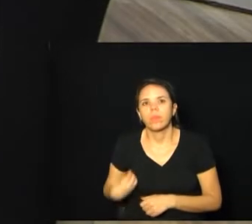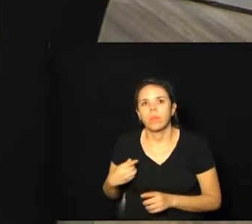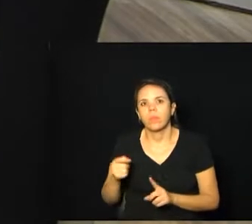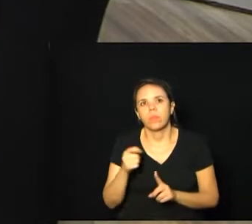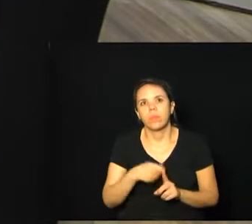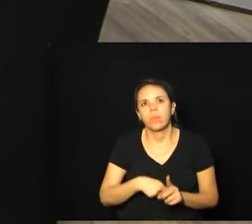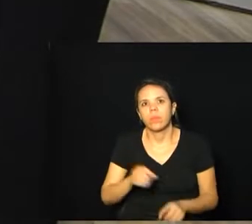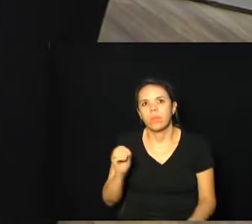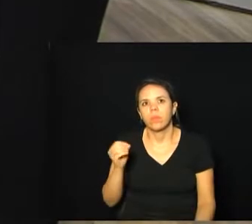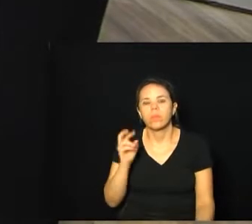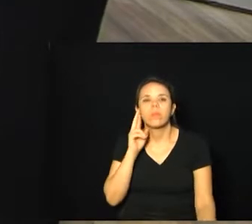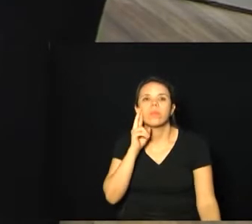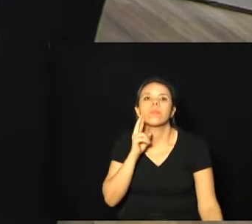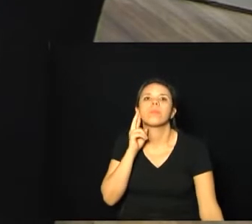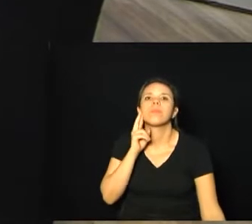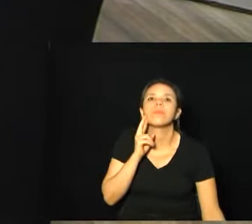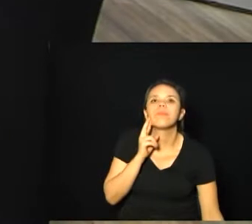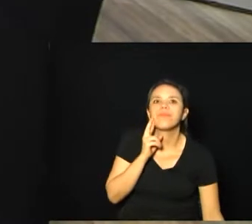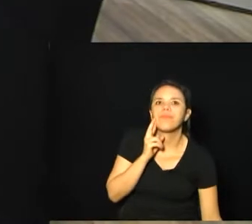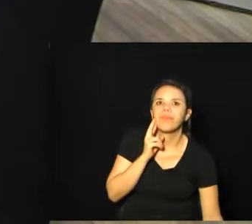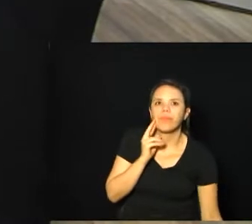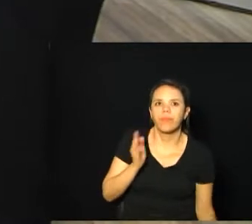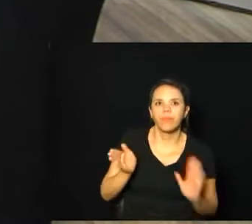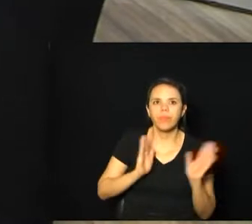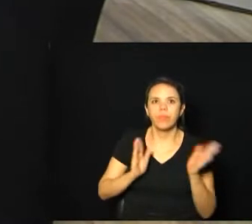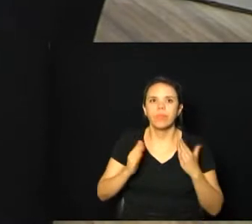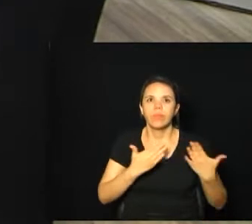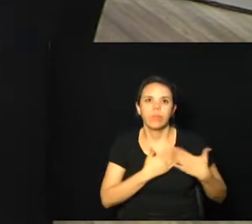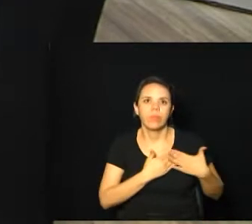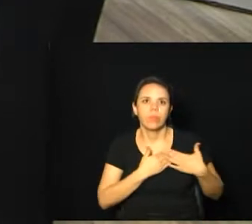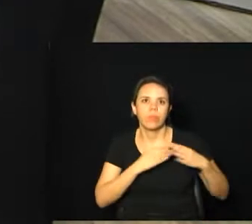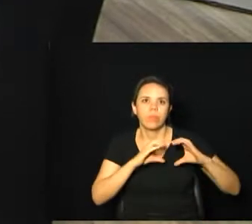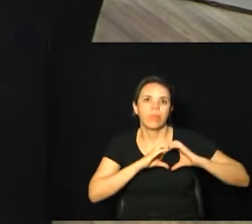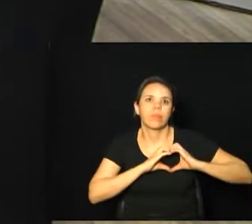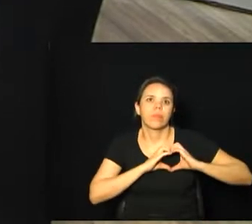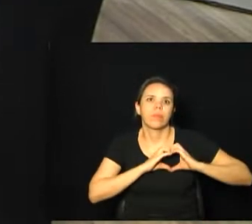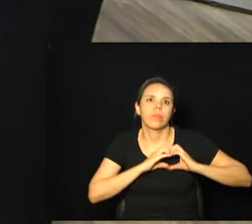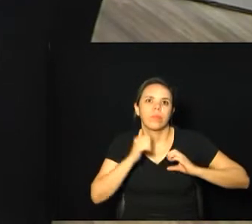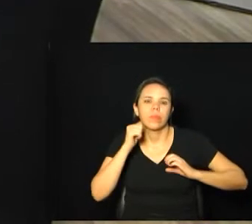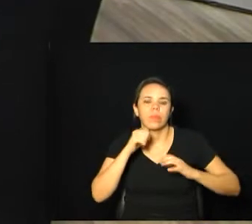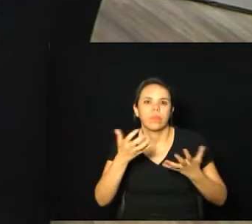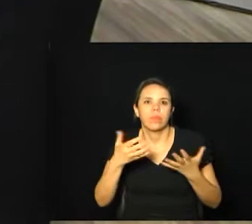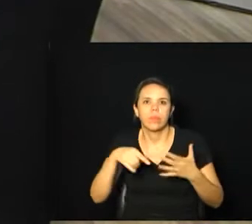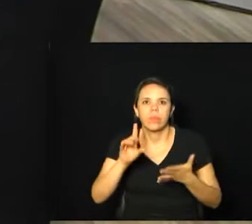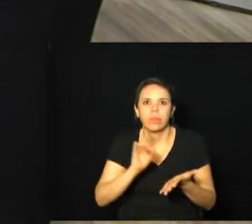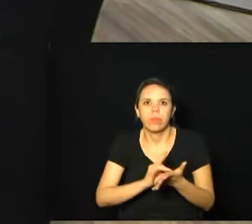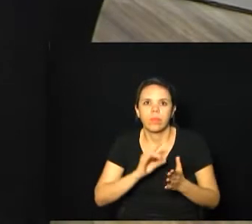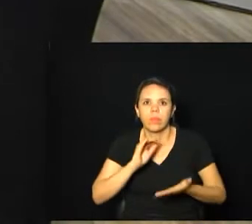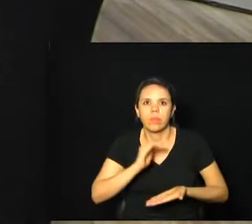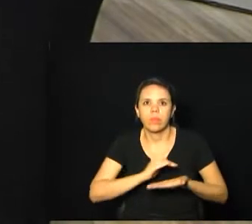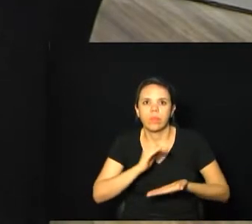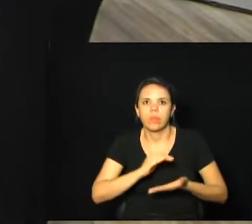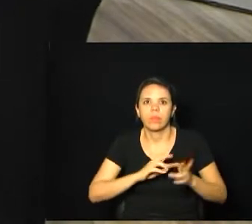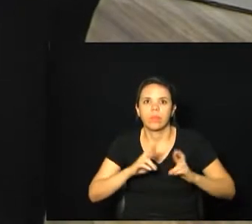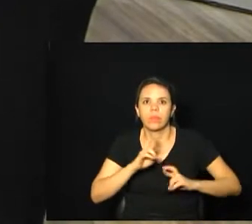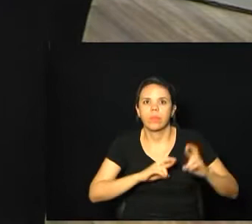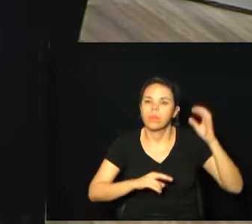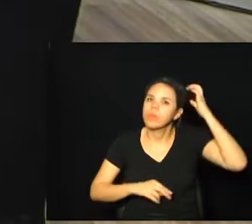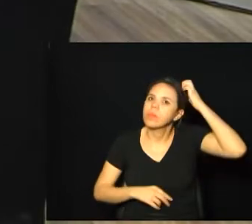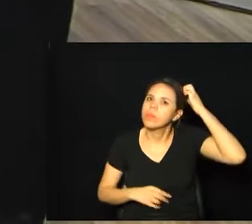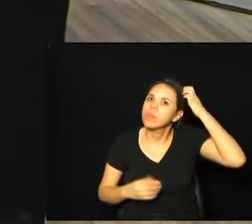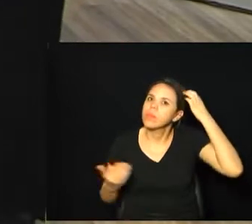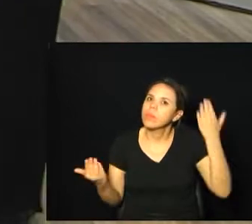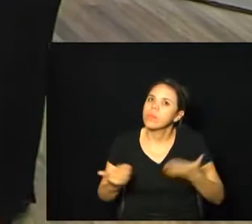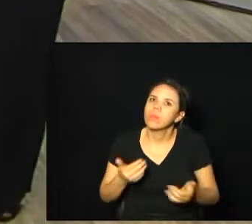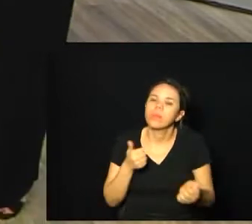mês Outubro Rosa, Carreta do Amor, onde está para as mulheres que querem realizar os exames? A partir de hoje,